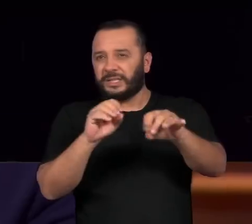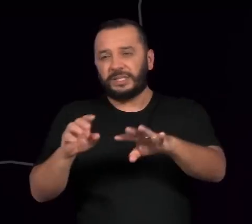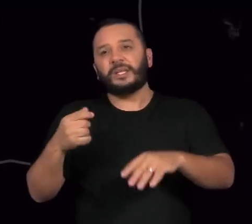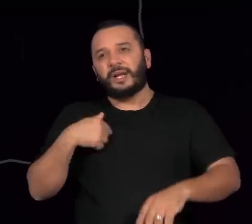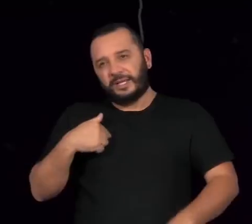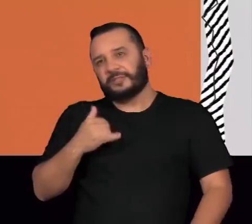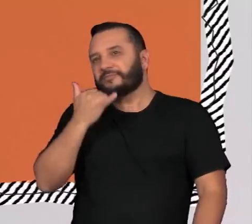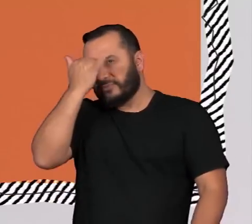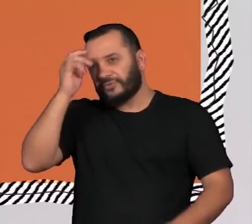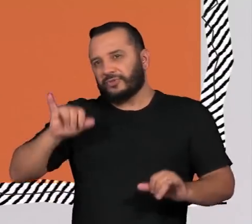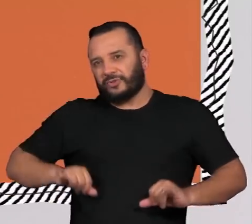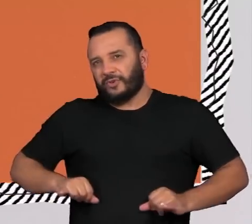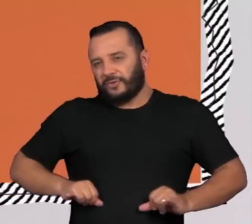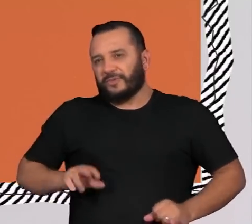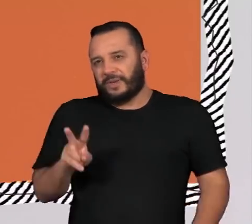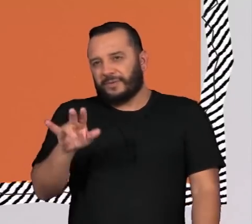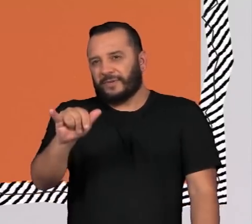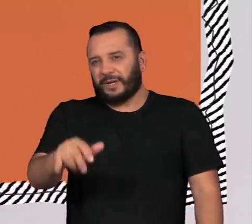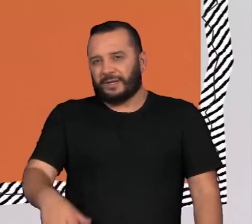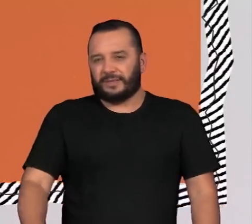sofredores.